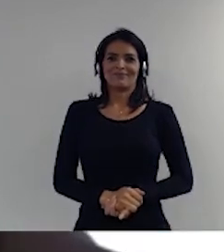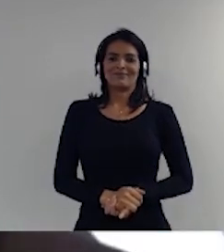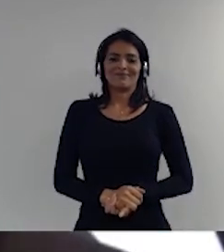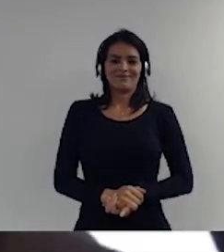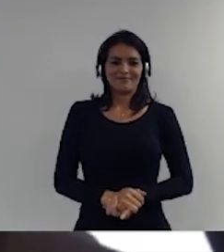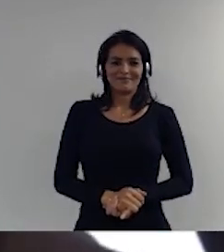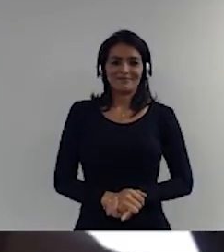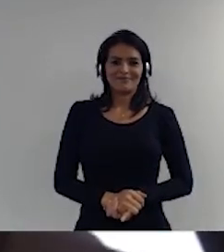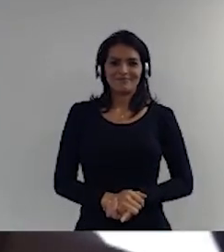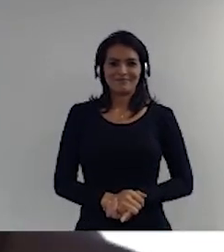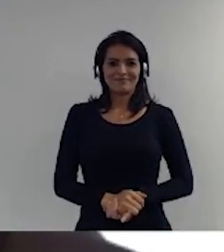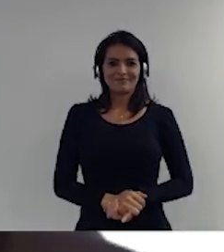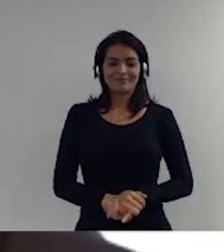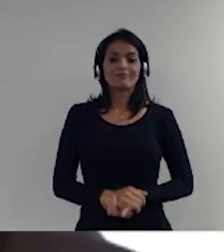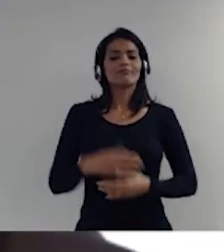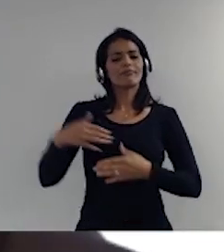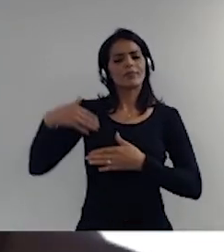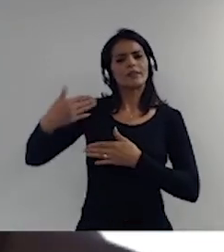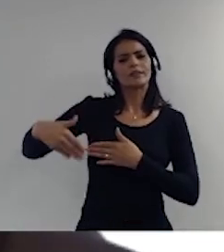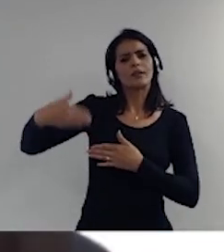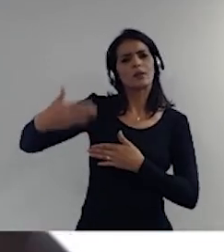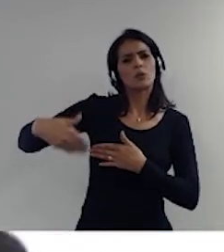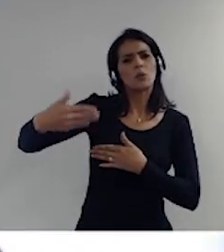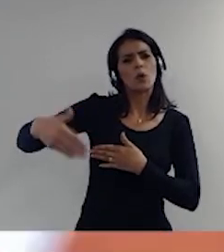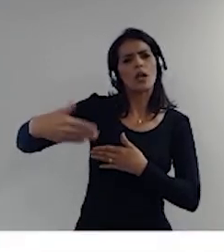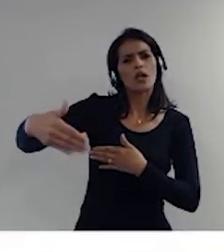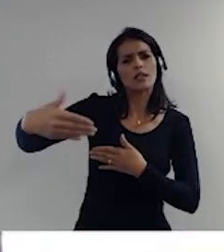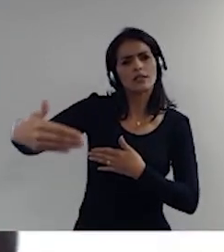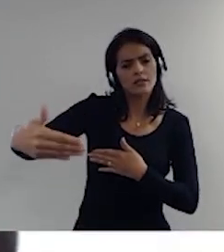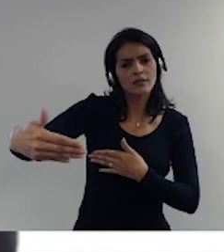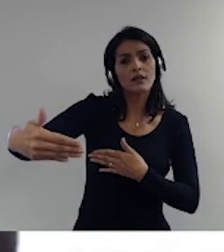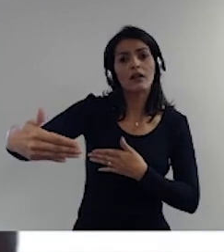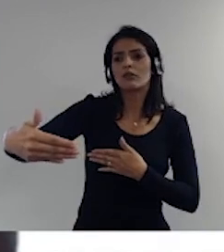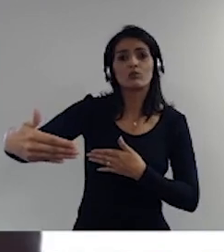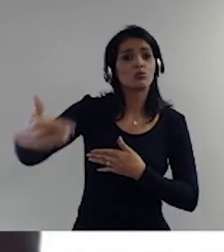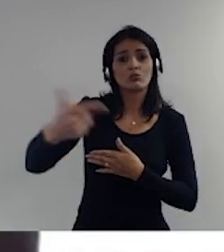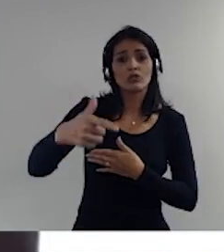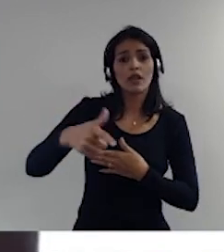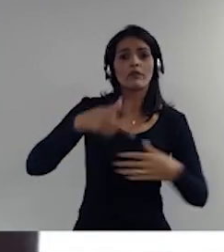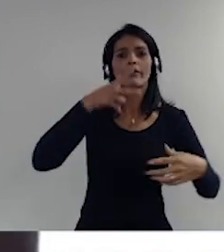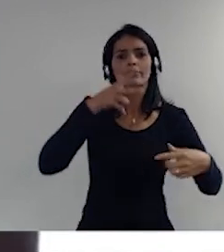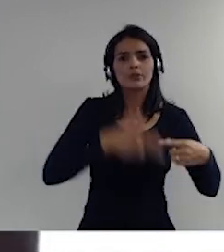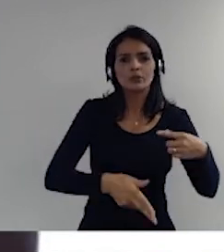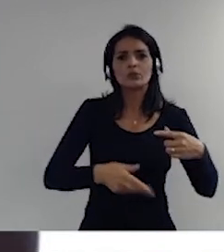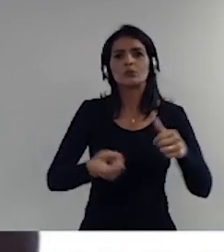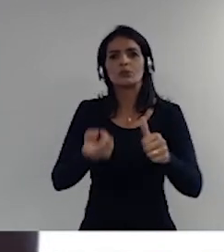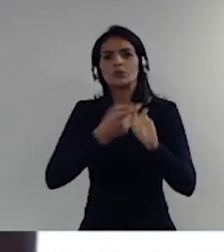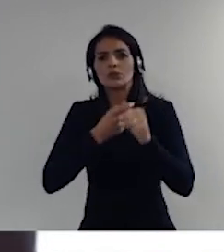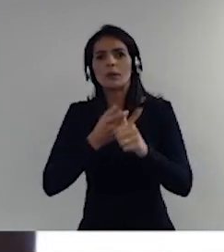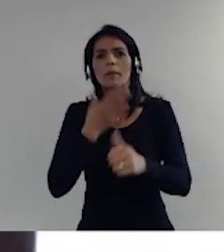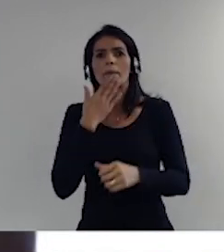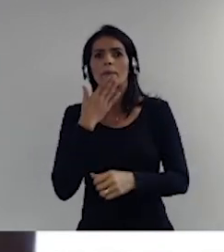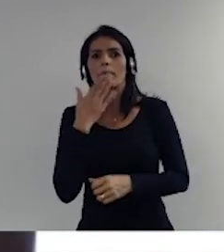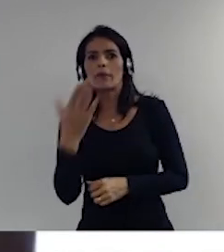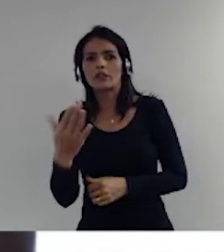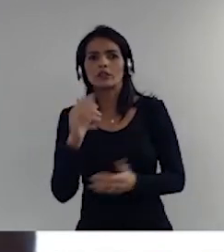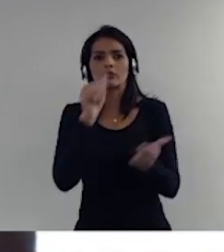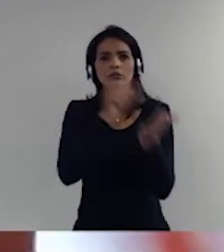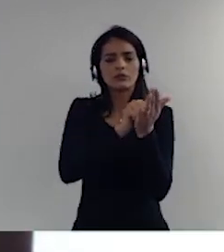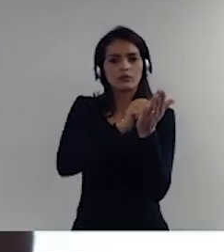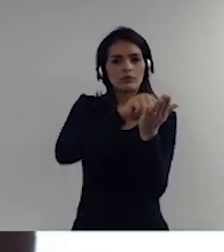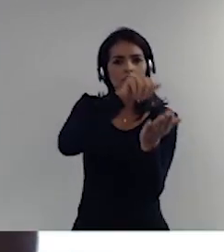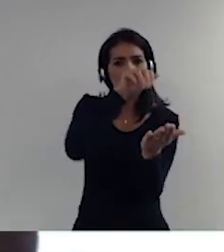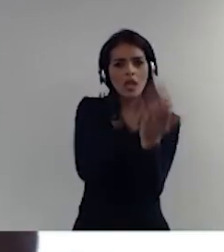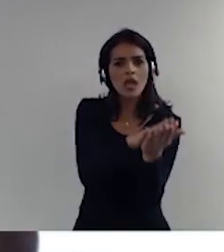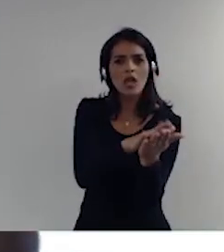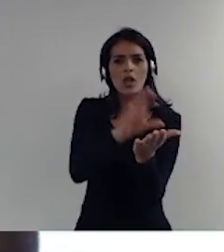evidentemente, né, uma sequência de interrupções ou até de suspensões, né, de pedidos de registro de oferta, que